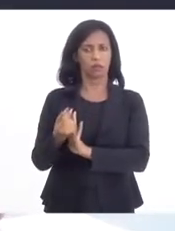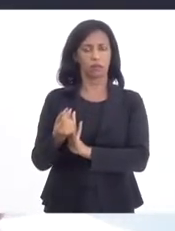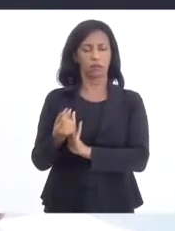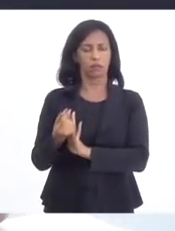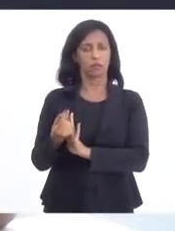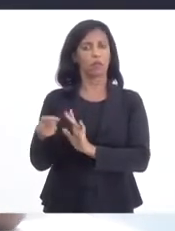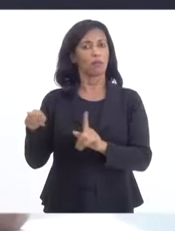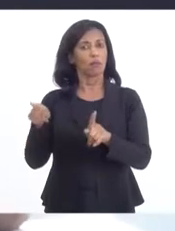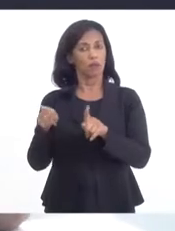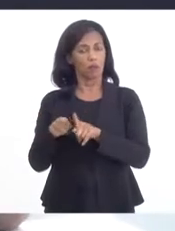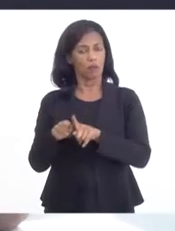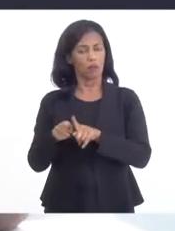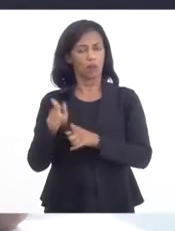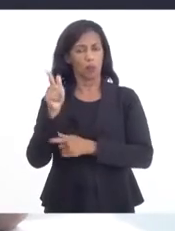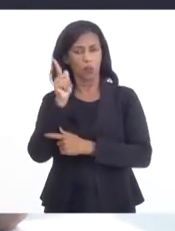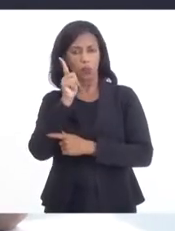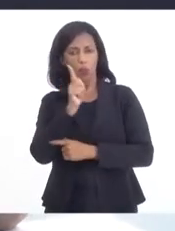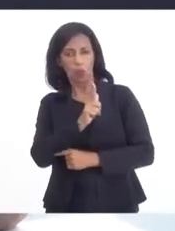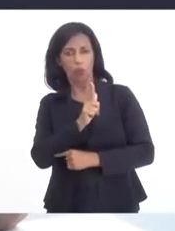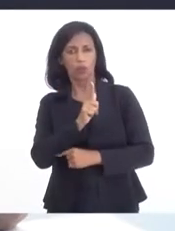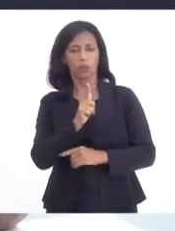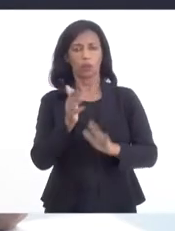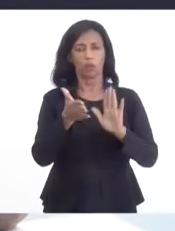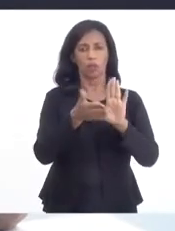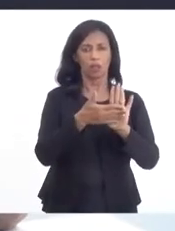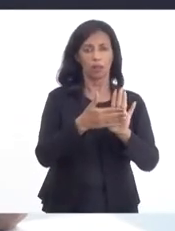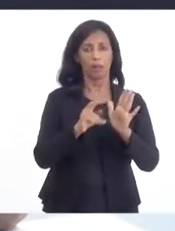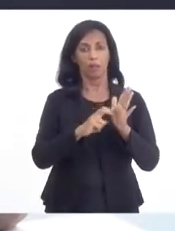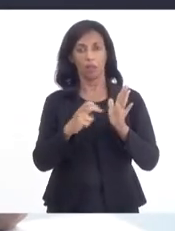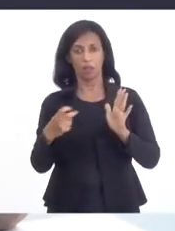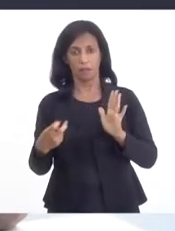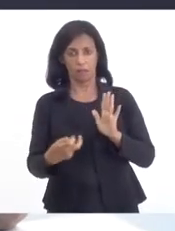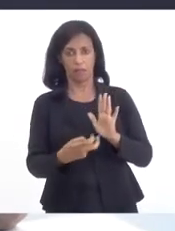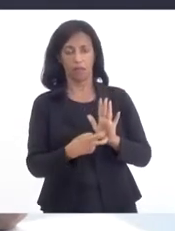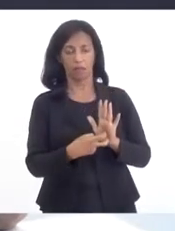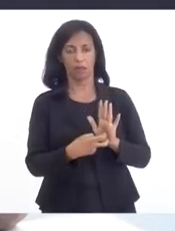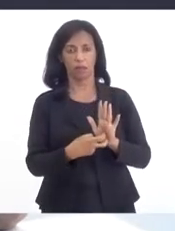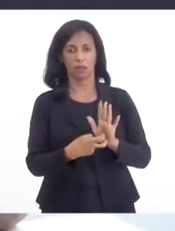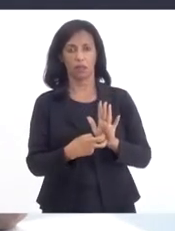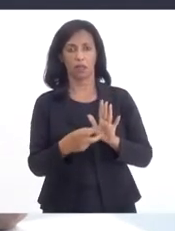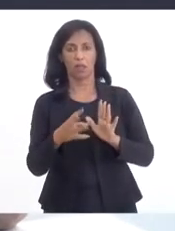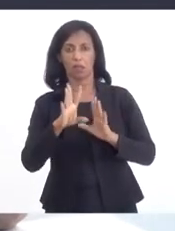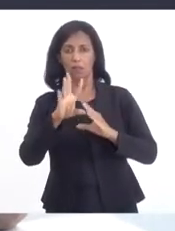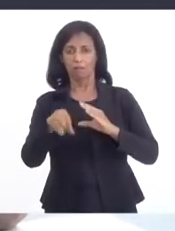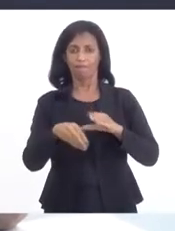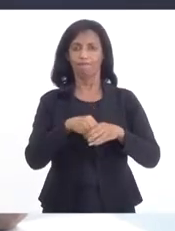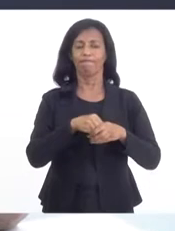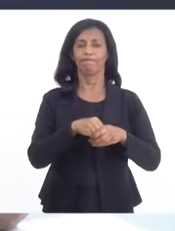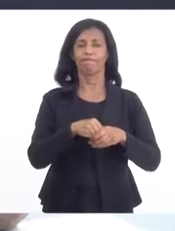ela também pôde, função das demandas das emendas, incorporar